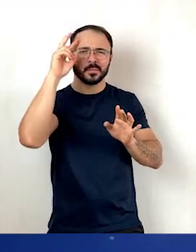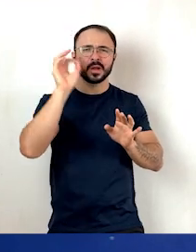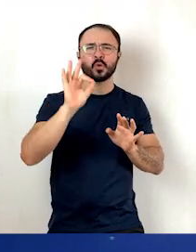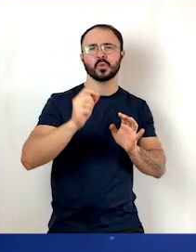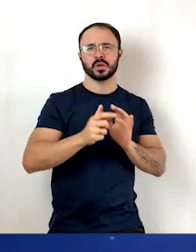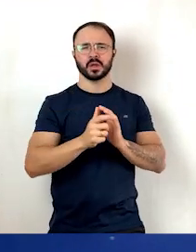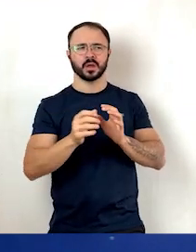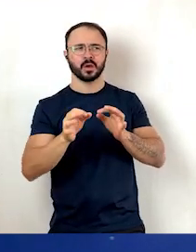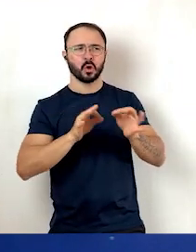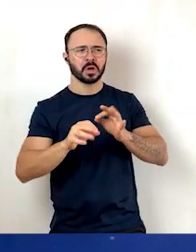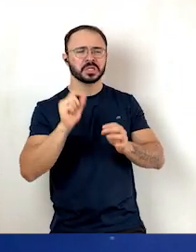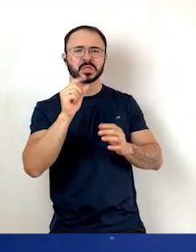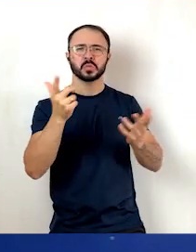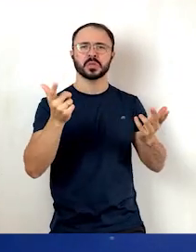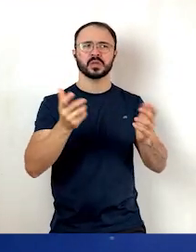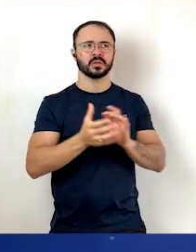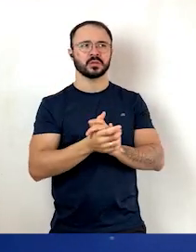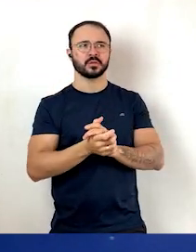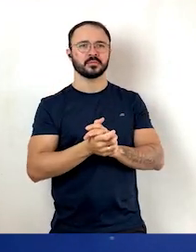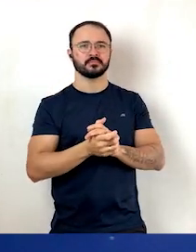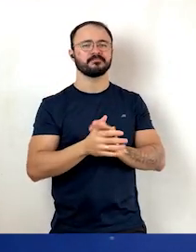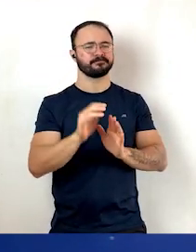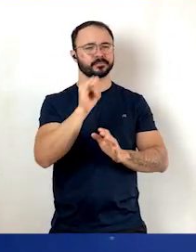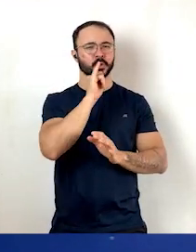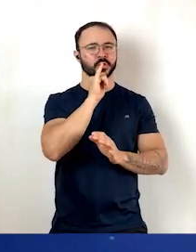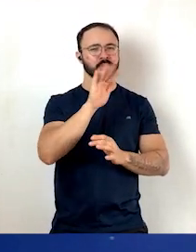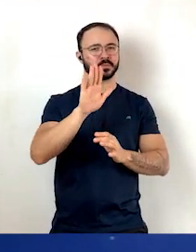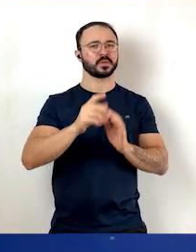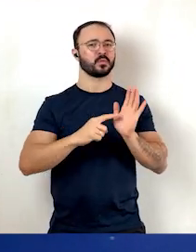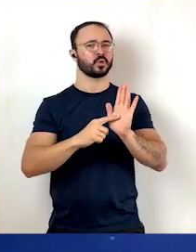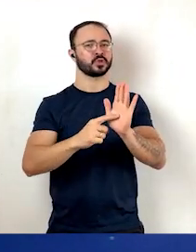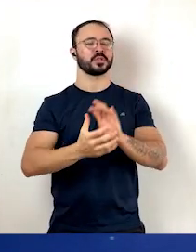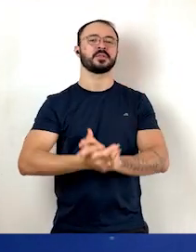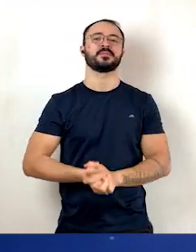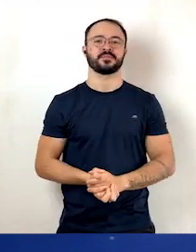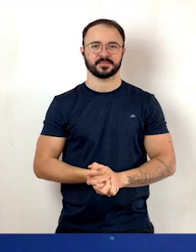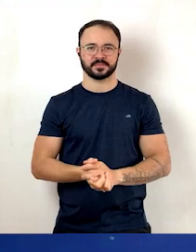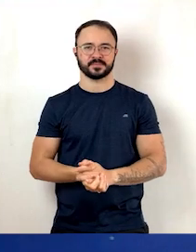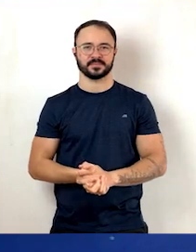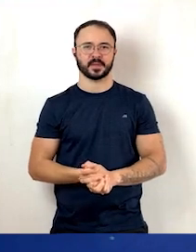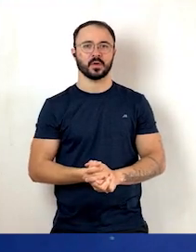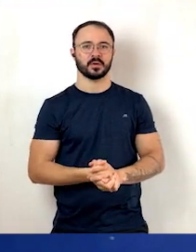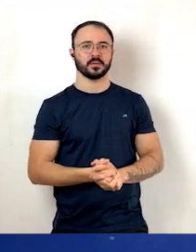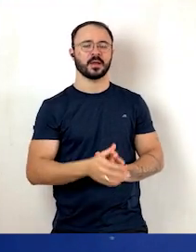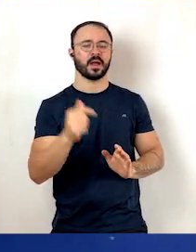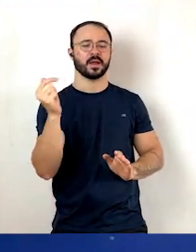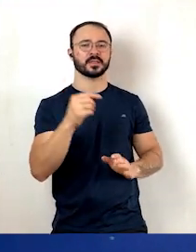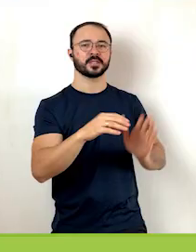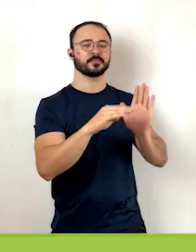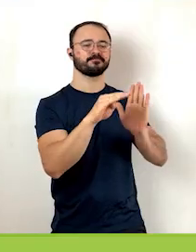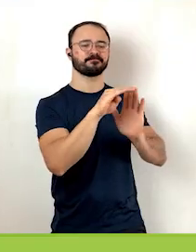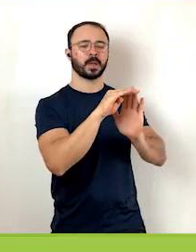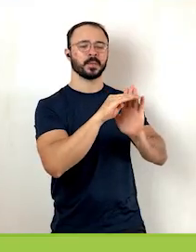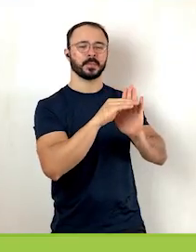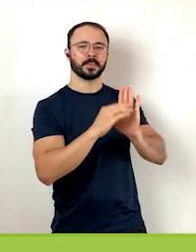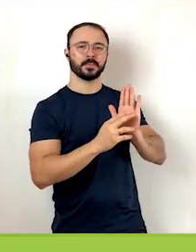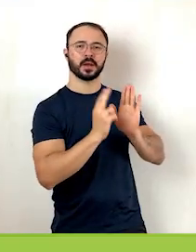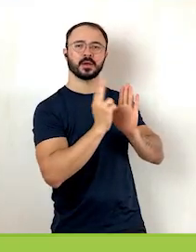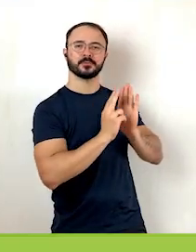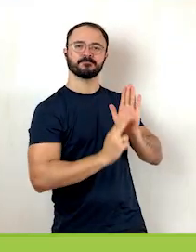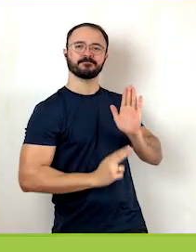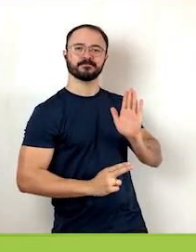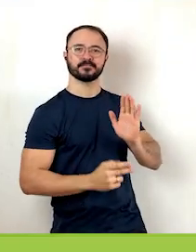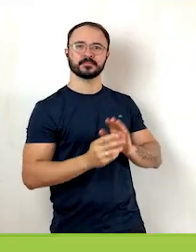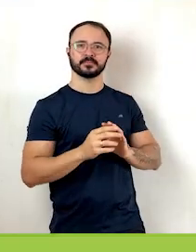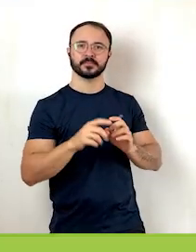que professora organizar o quê eu trouxe exemplos para vocês olha só nós temos aí uma